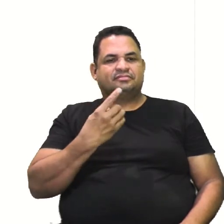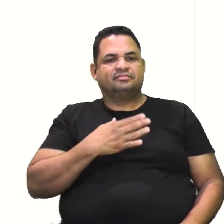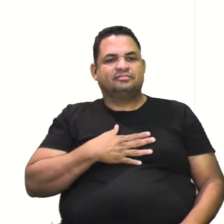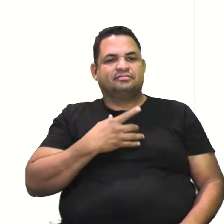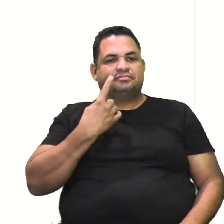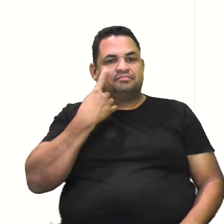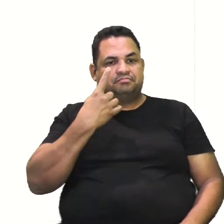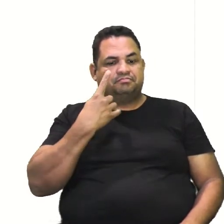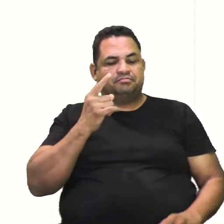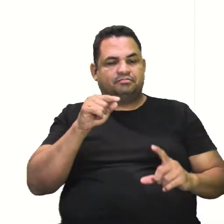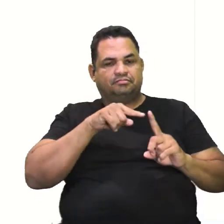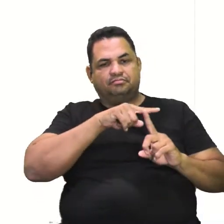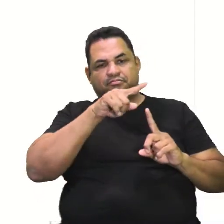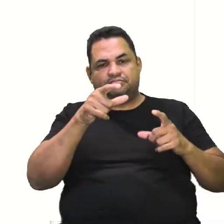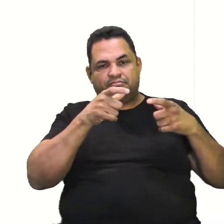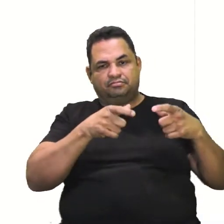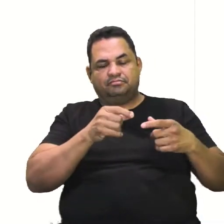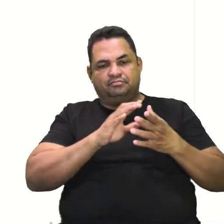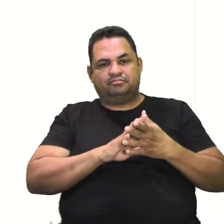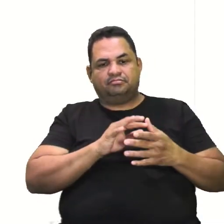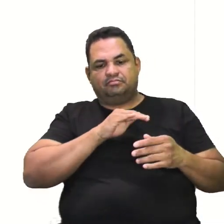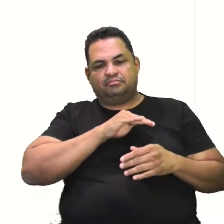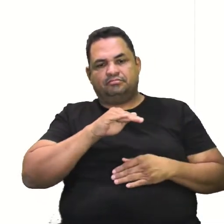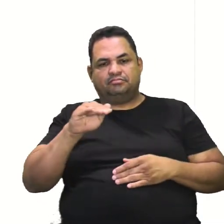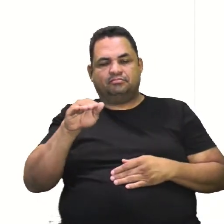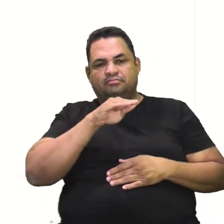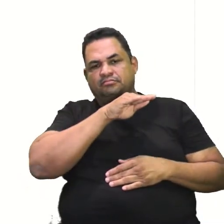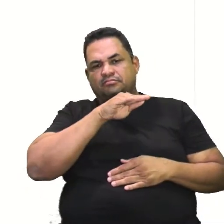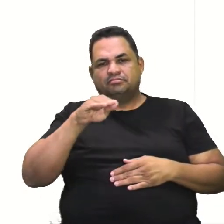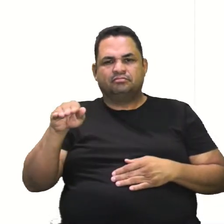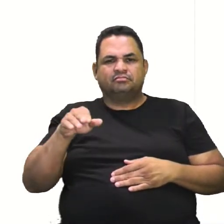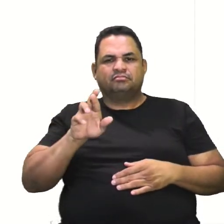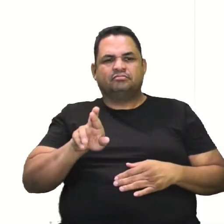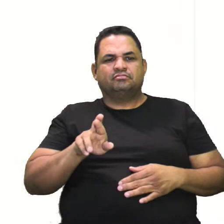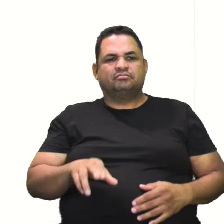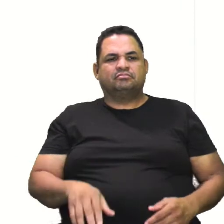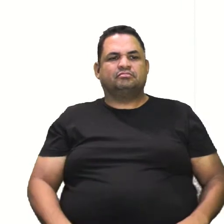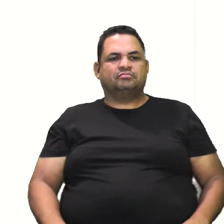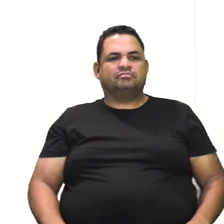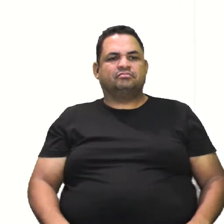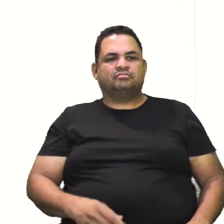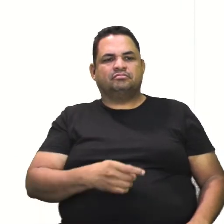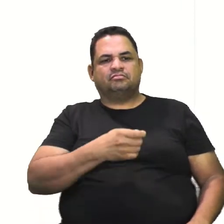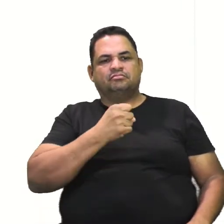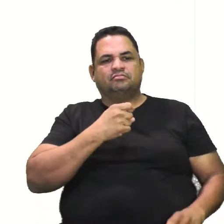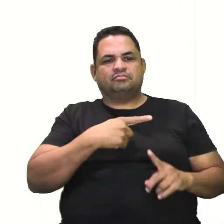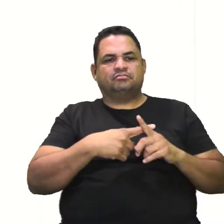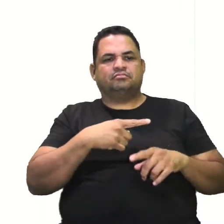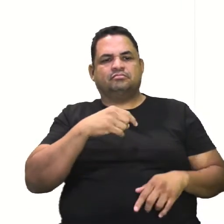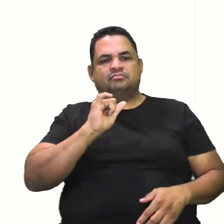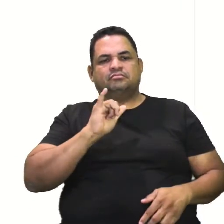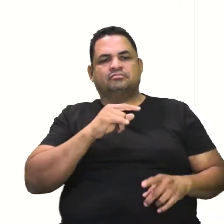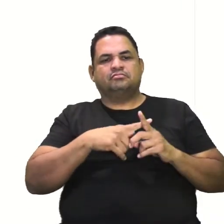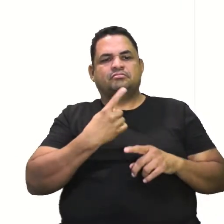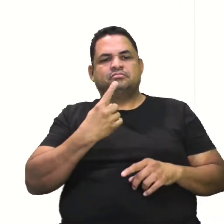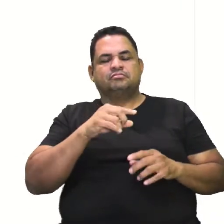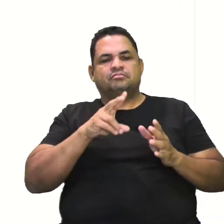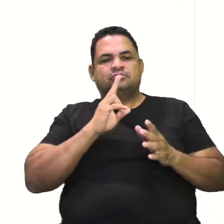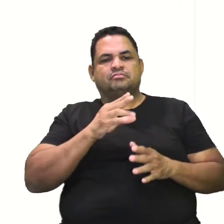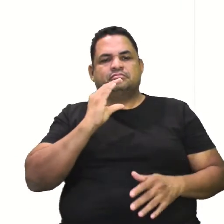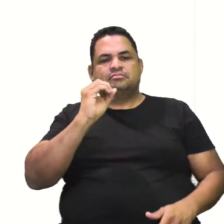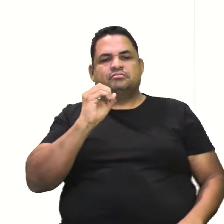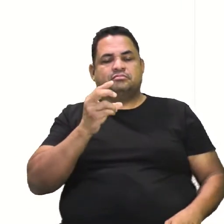a posição relativa entre a reta R. Então, já temos aqui a equação da reta. Olha lá, ó. X mais Y menos 1 igual a